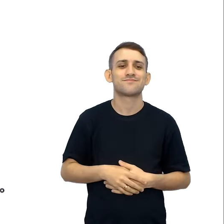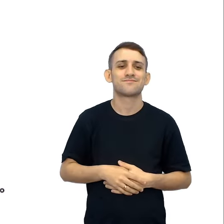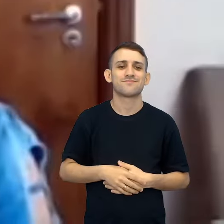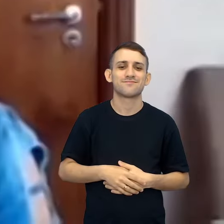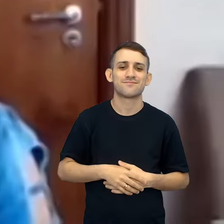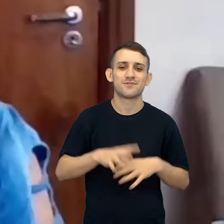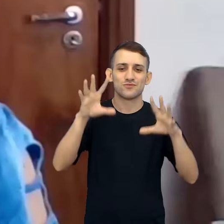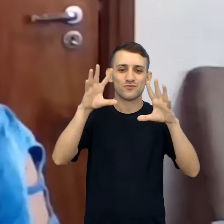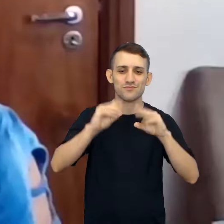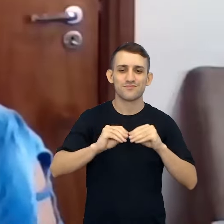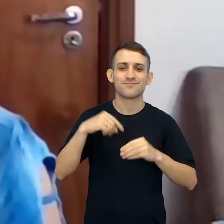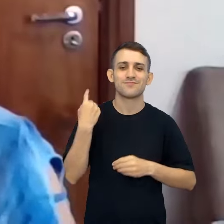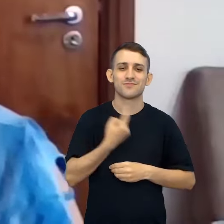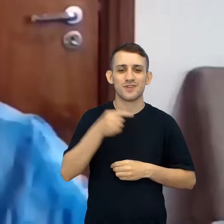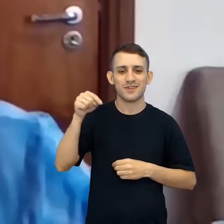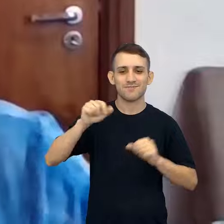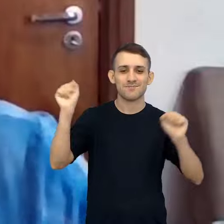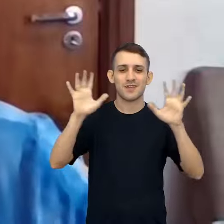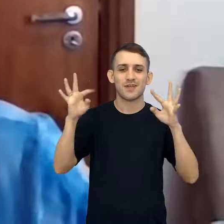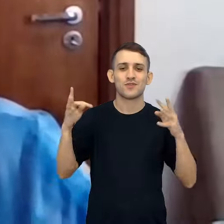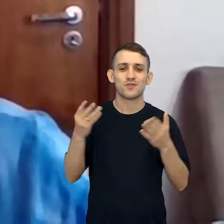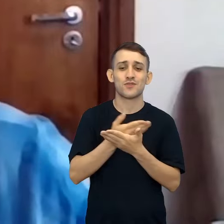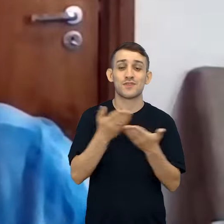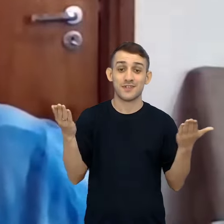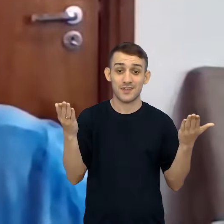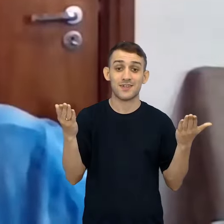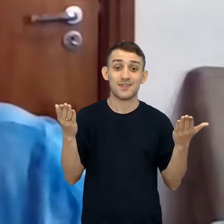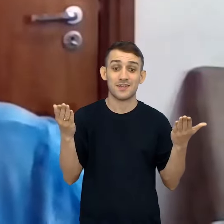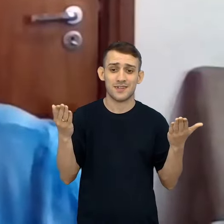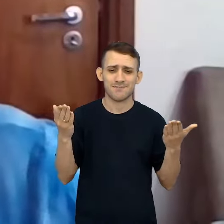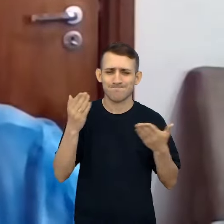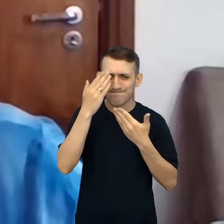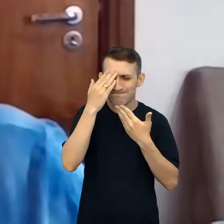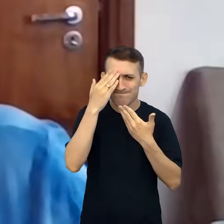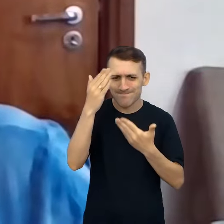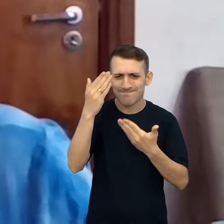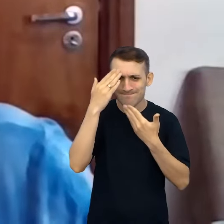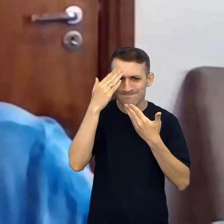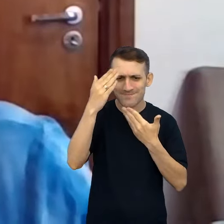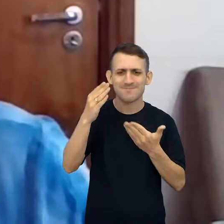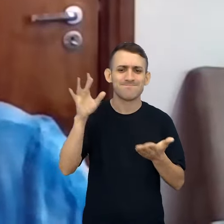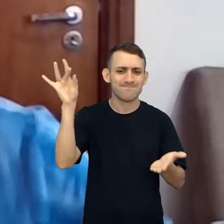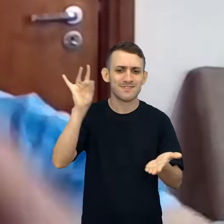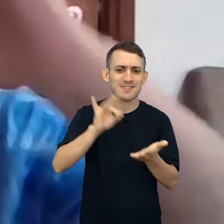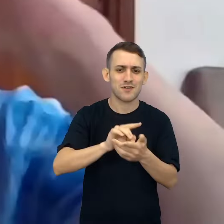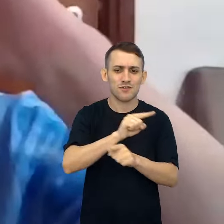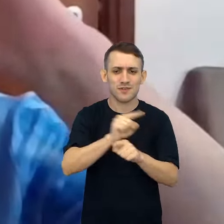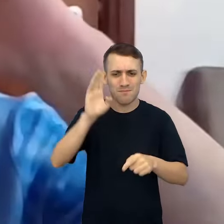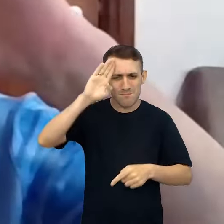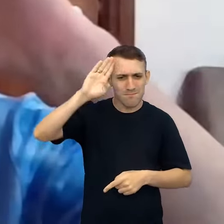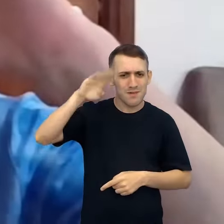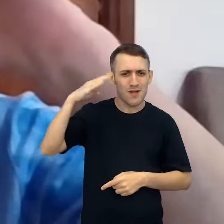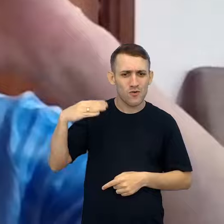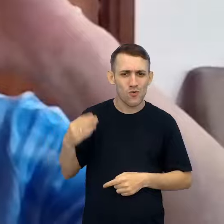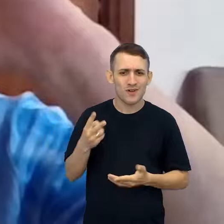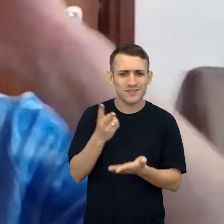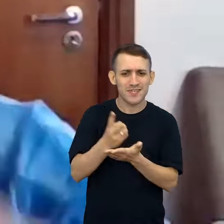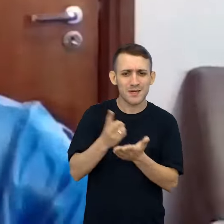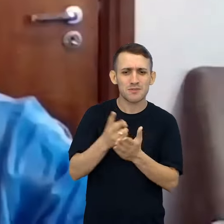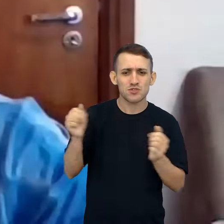para a gente se despedir, olhar para as pessoas. Pessoal, meu eterno agradecimento, gratidão, é uma honra, sempre